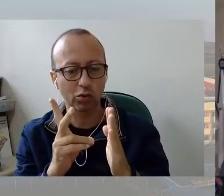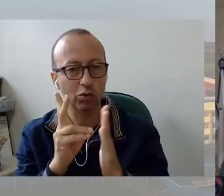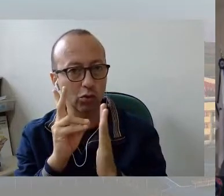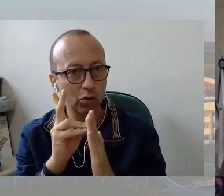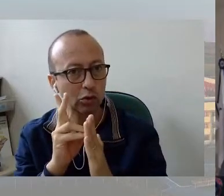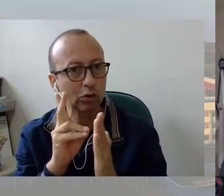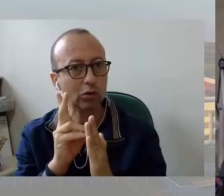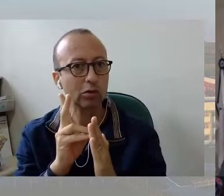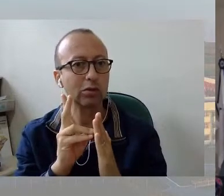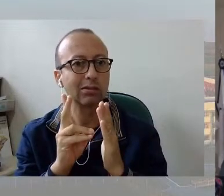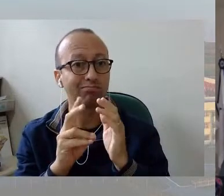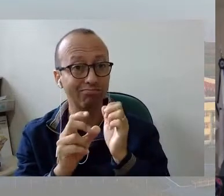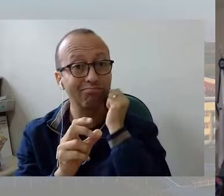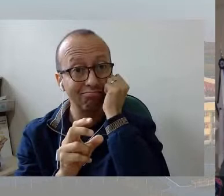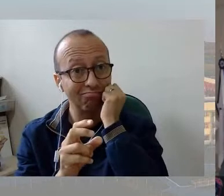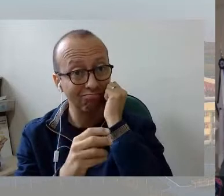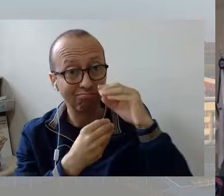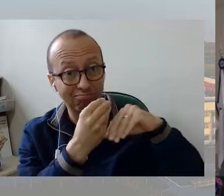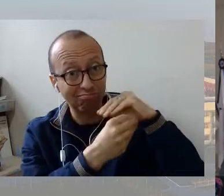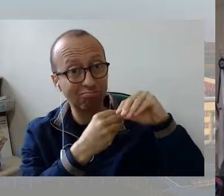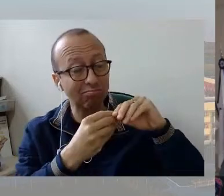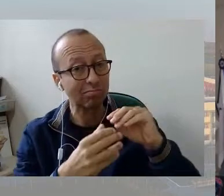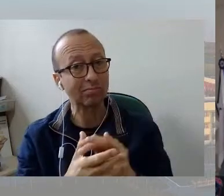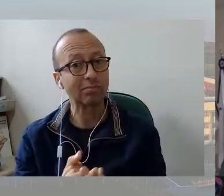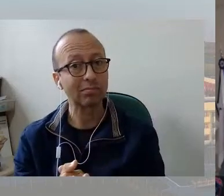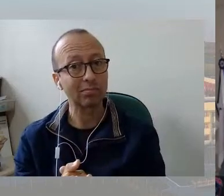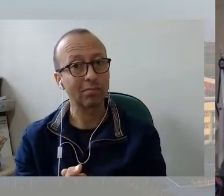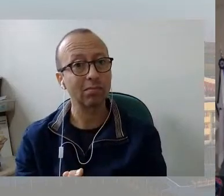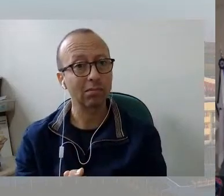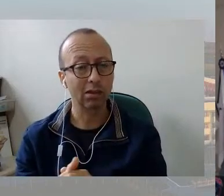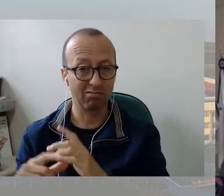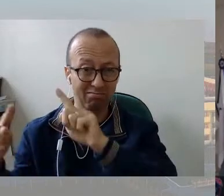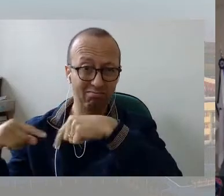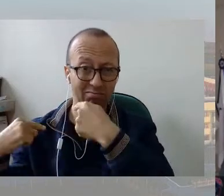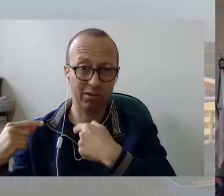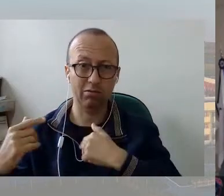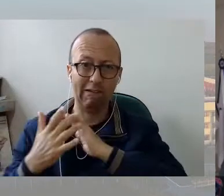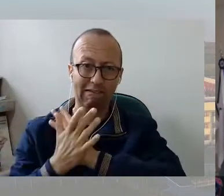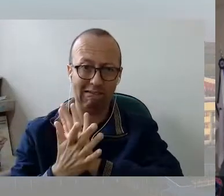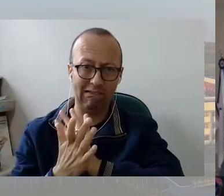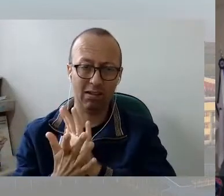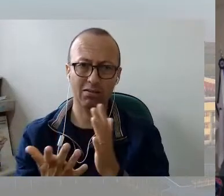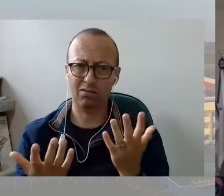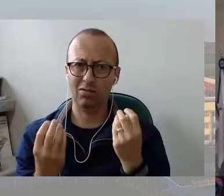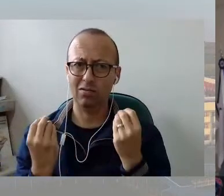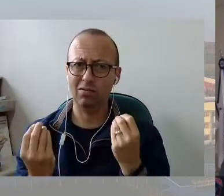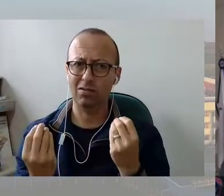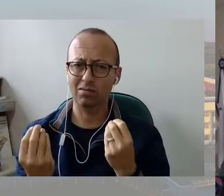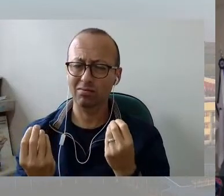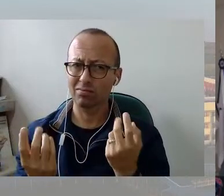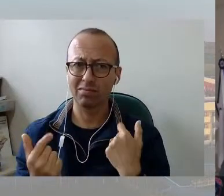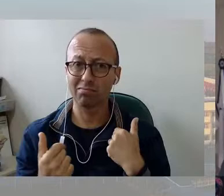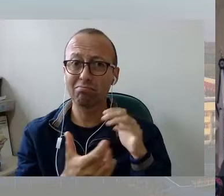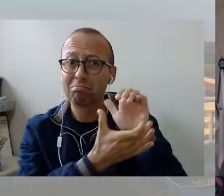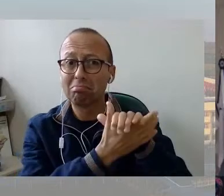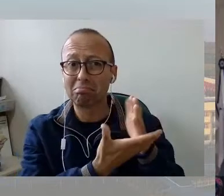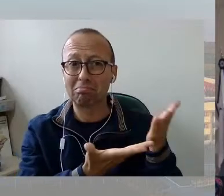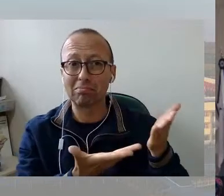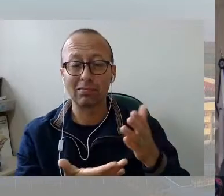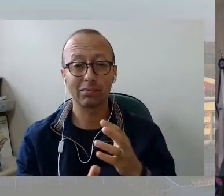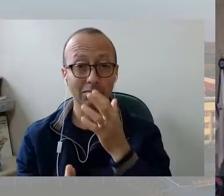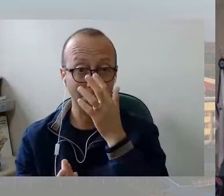Karina? Pelo simples ato de tentar ganhar uma eleição, da forma mais baixa possível, como muitos agem